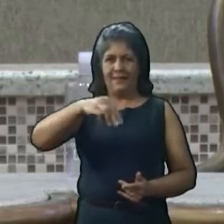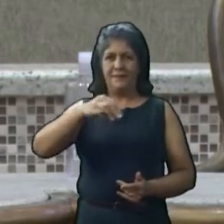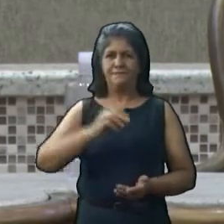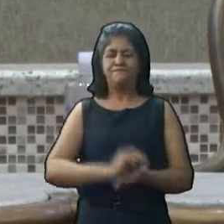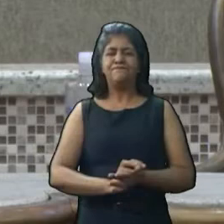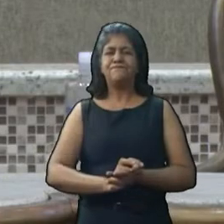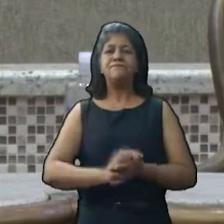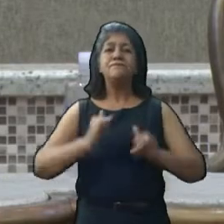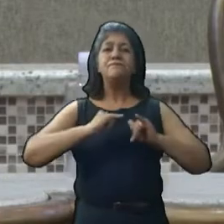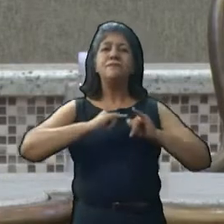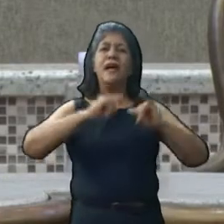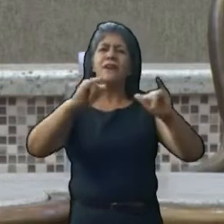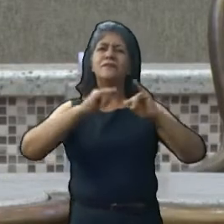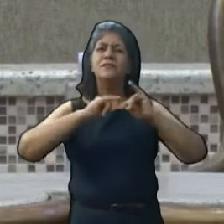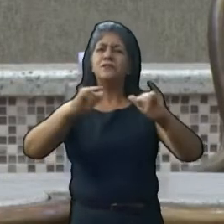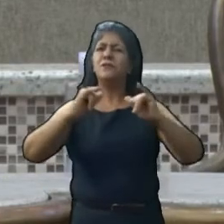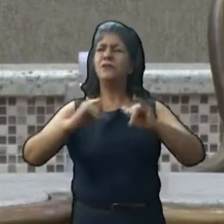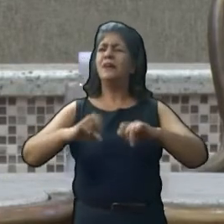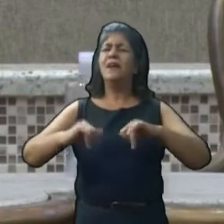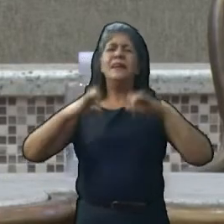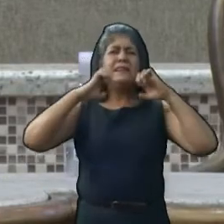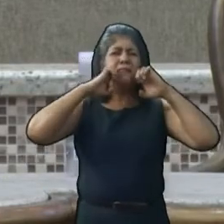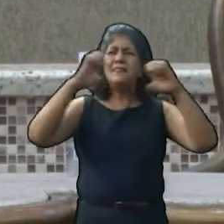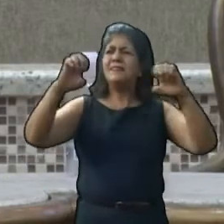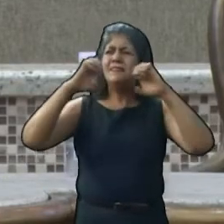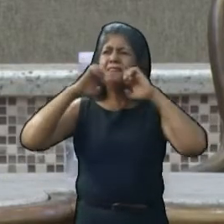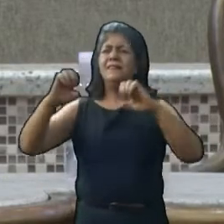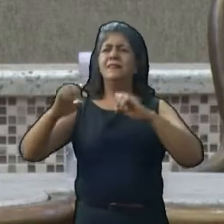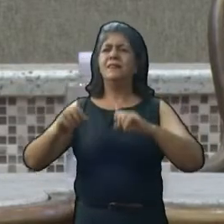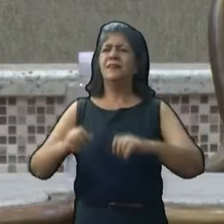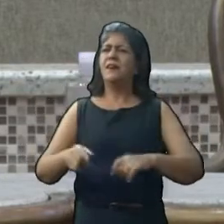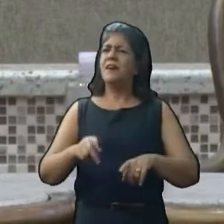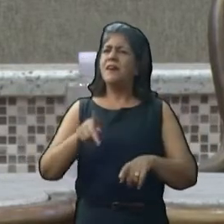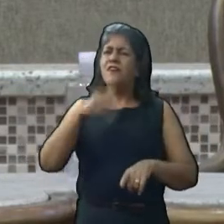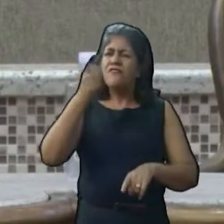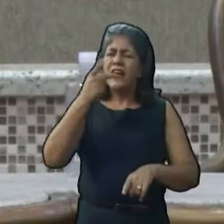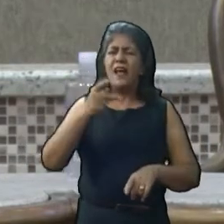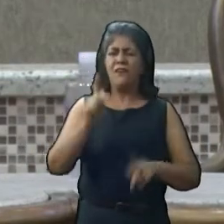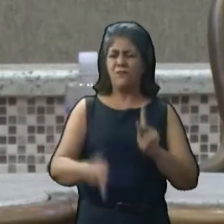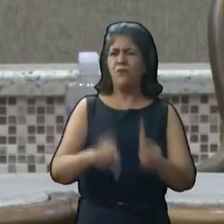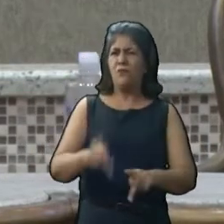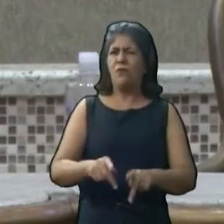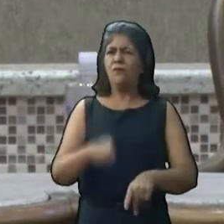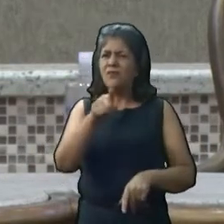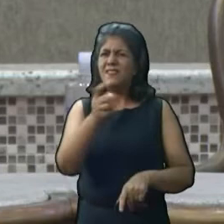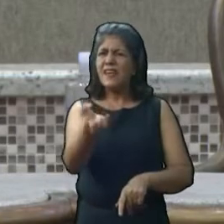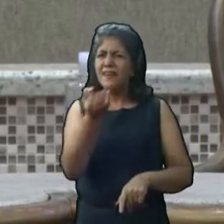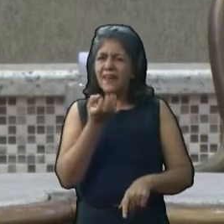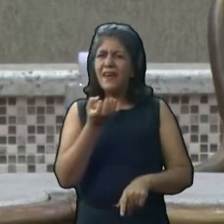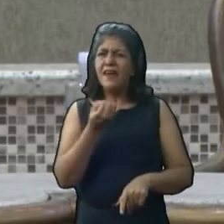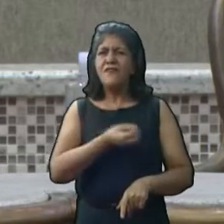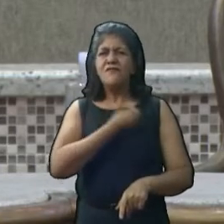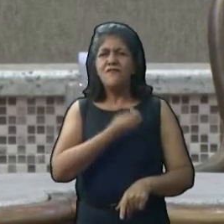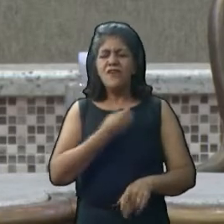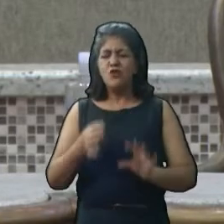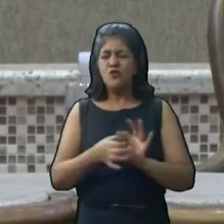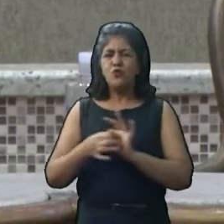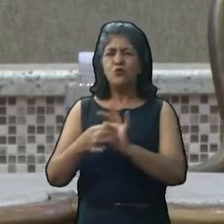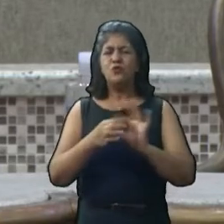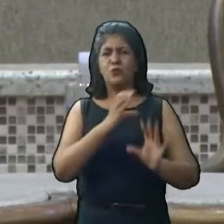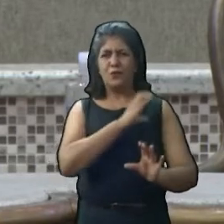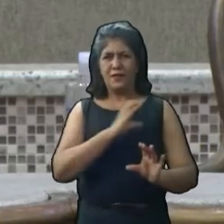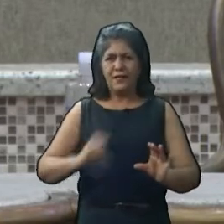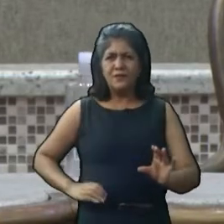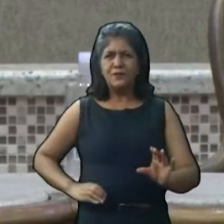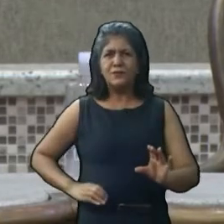eu quero dizer para você querido querida que me assistir agora eu estou aqui falando a palavra de deus para você e dentro do meu coração